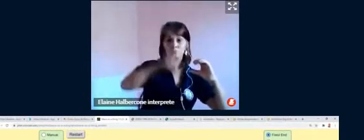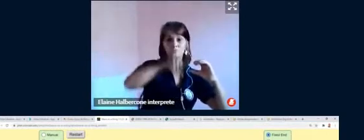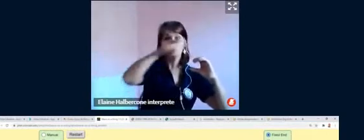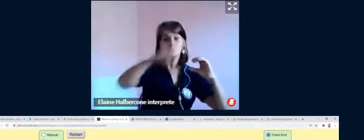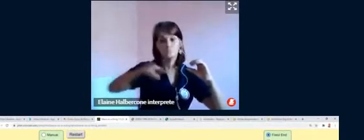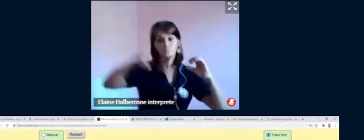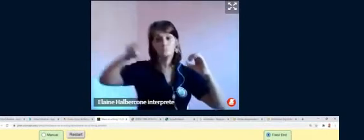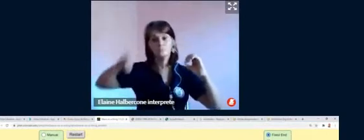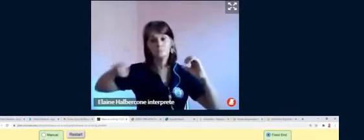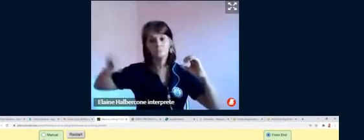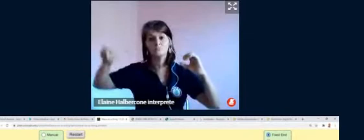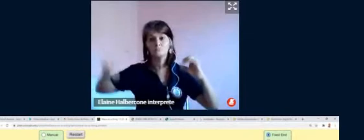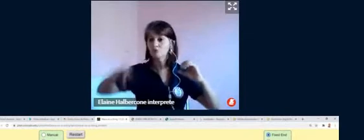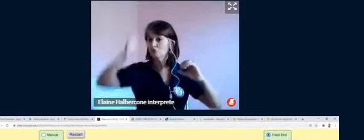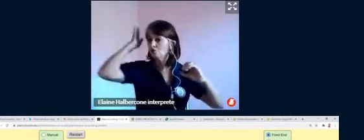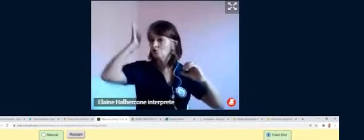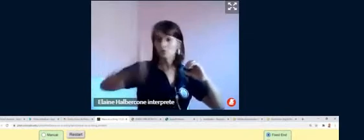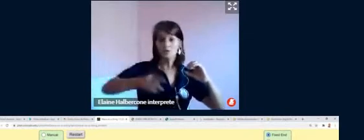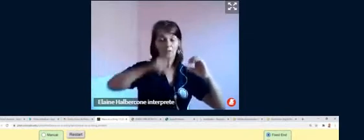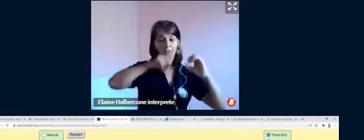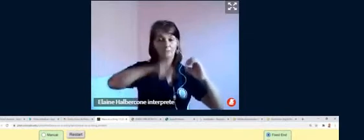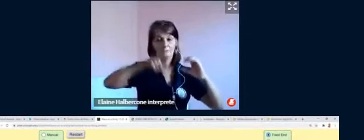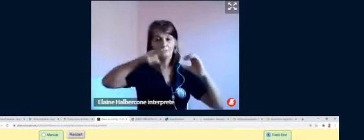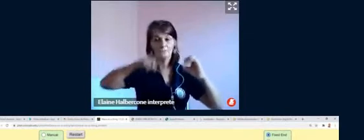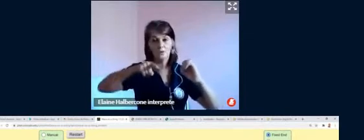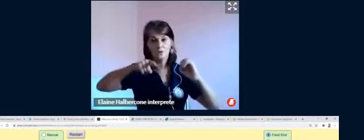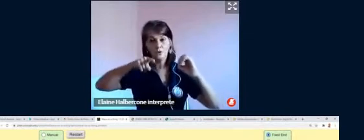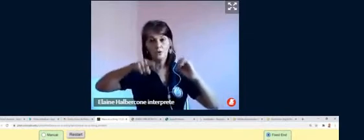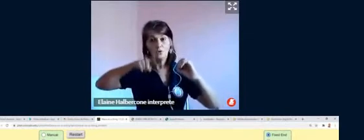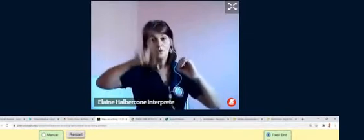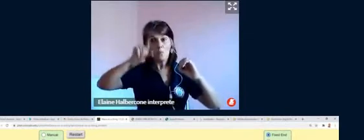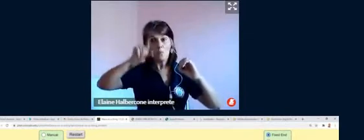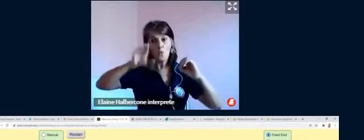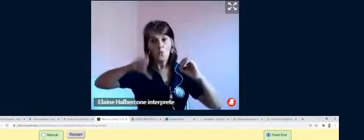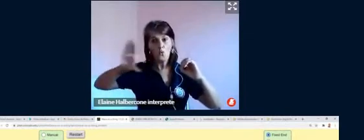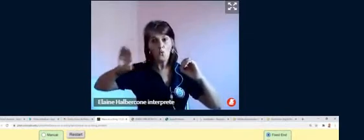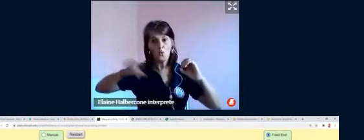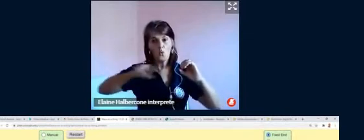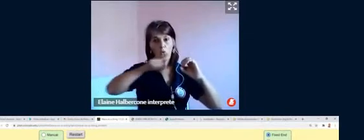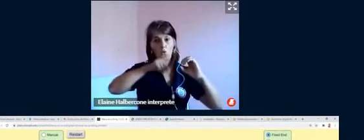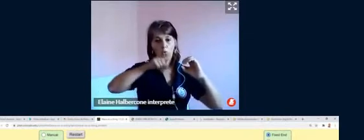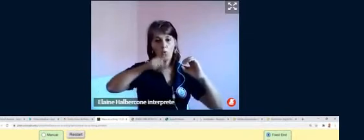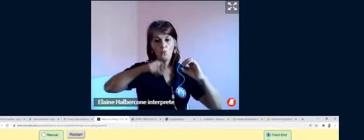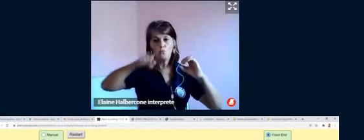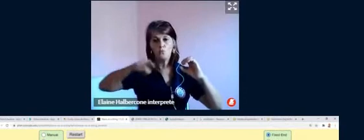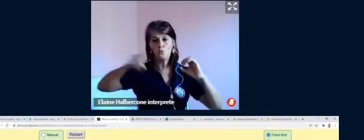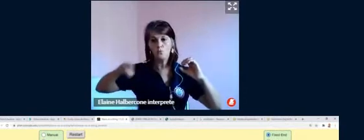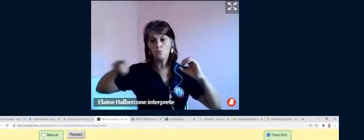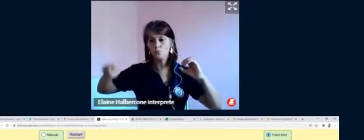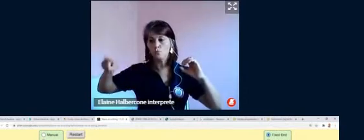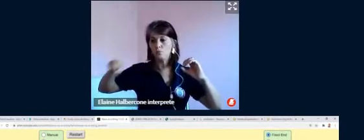propagando indefinidamente. Se houver um mínimo de amortecimento, ele vai perder energia e vai parar. Então, eu